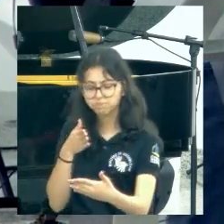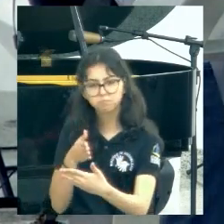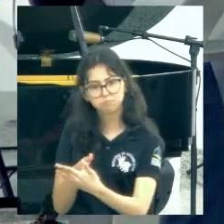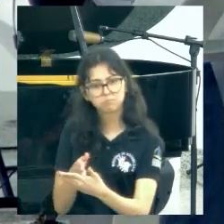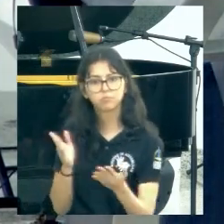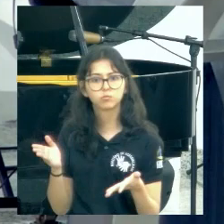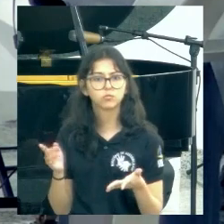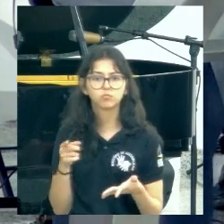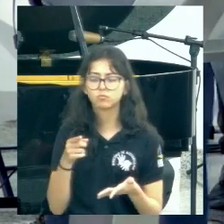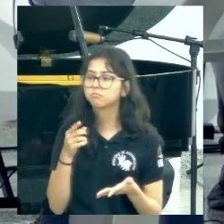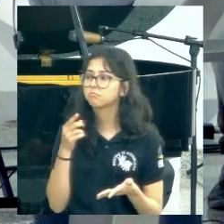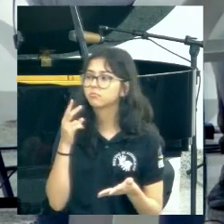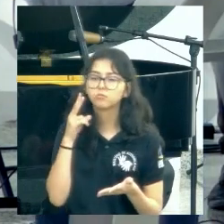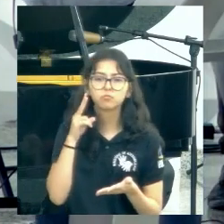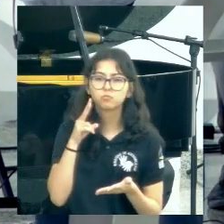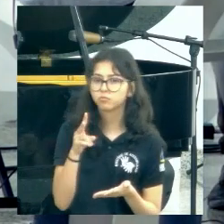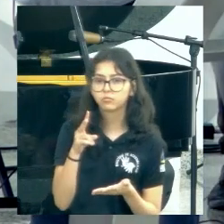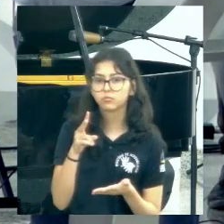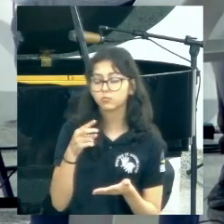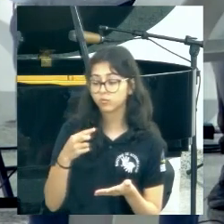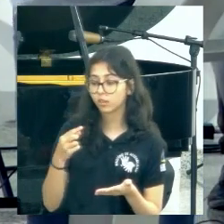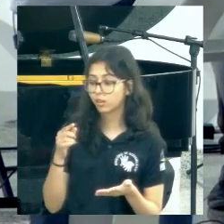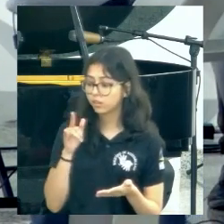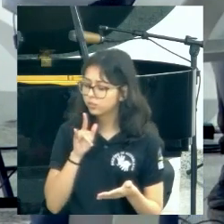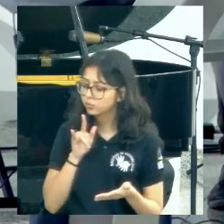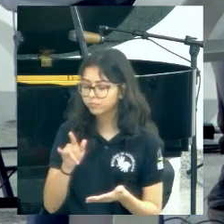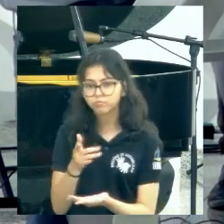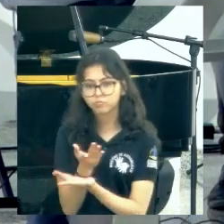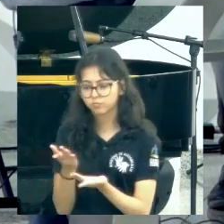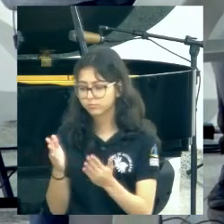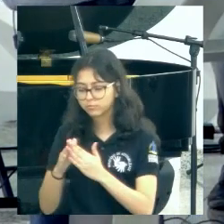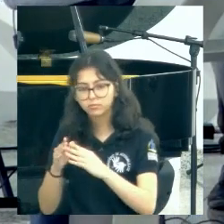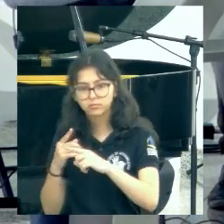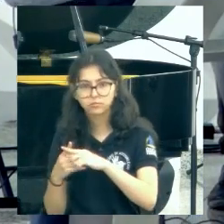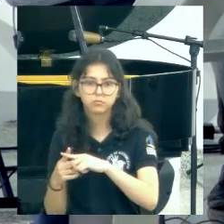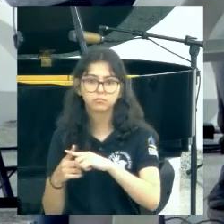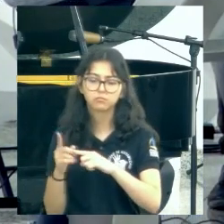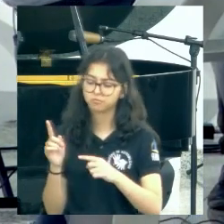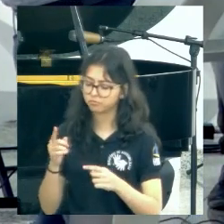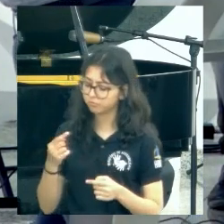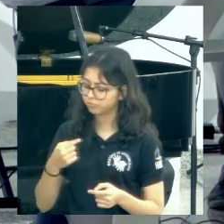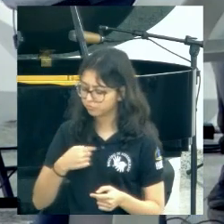você não percebeu que o que eu falo é verdadeiro?